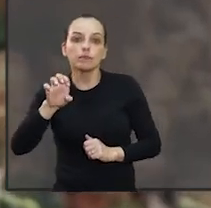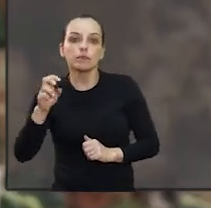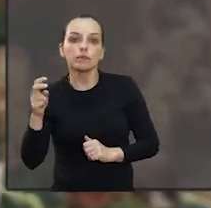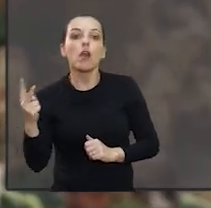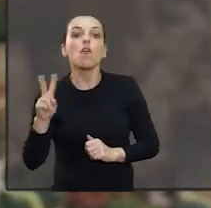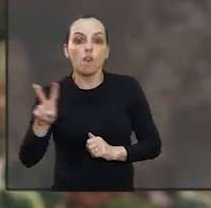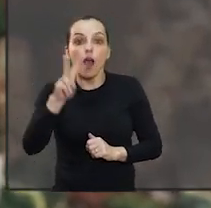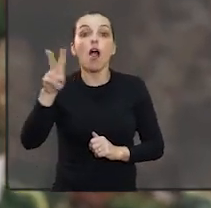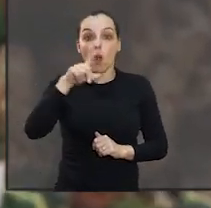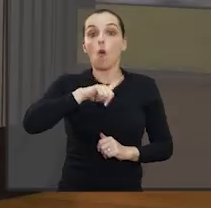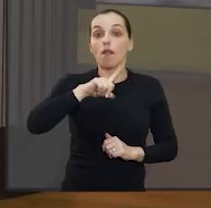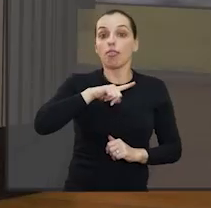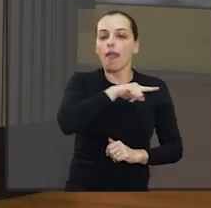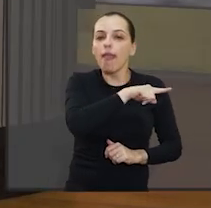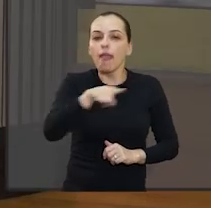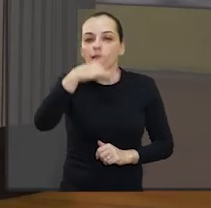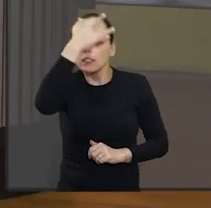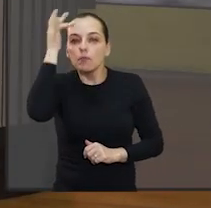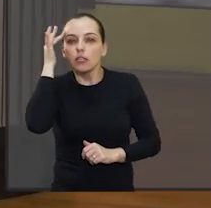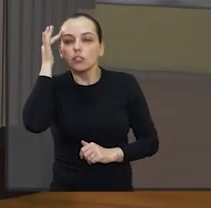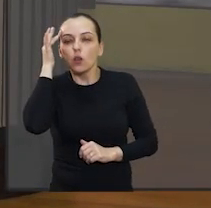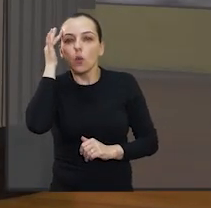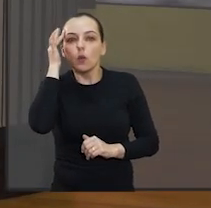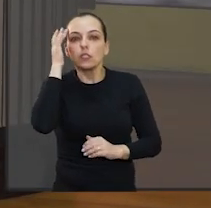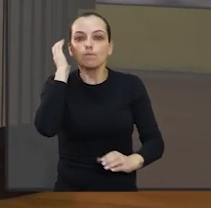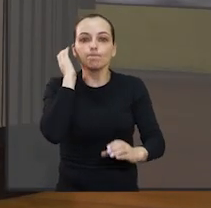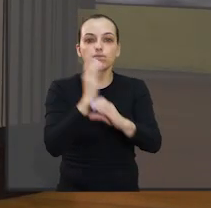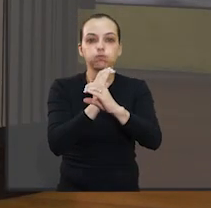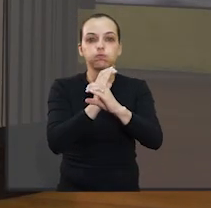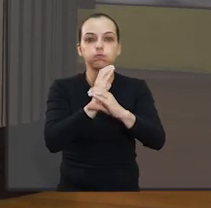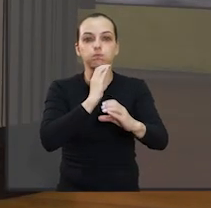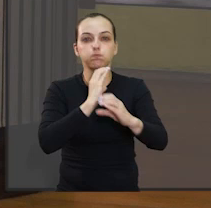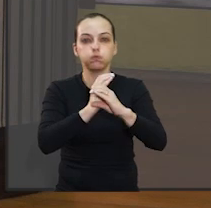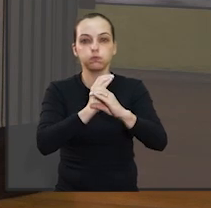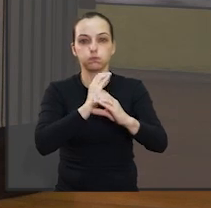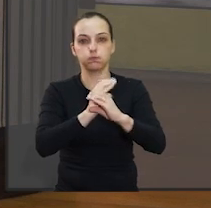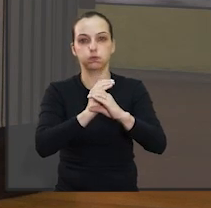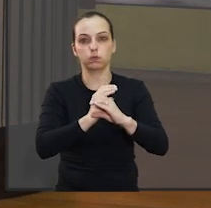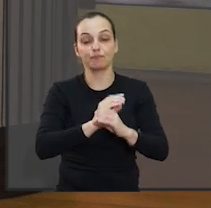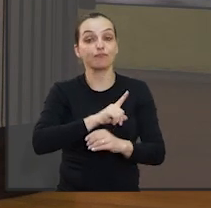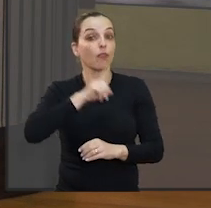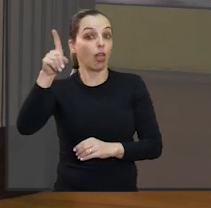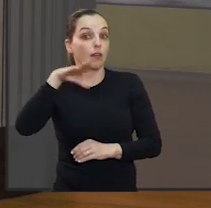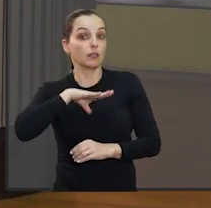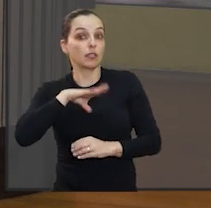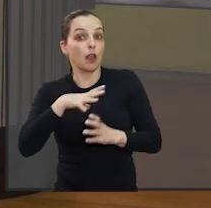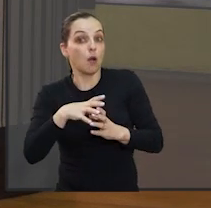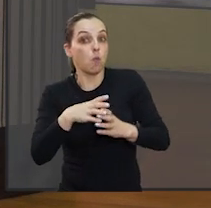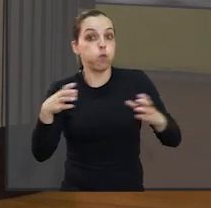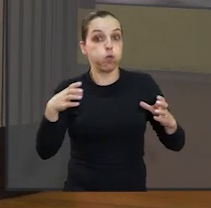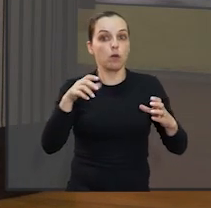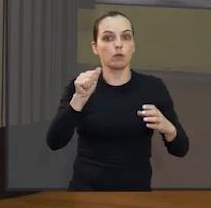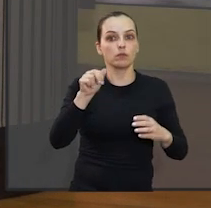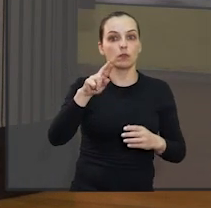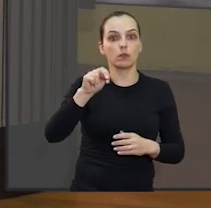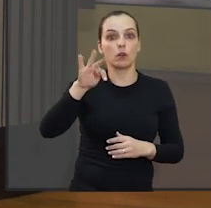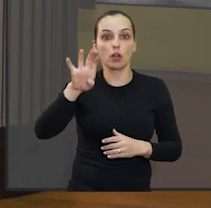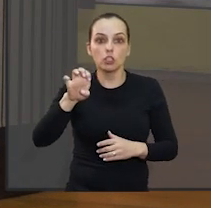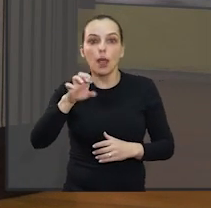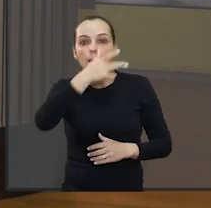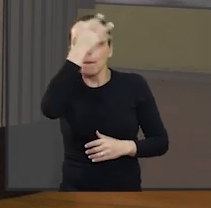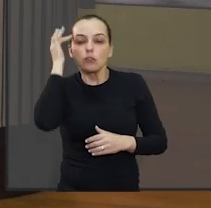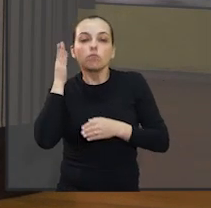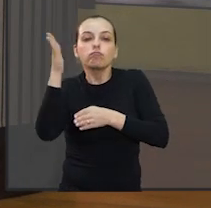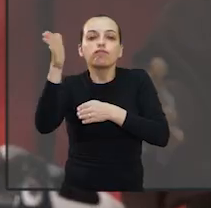nada que você consiga pegar. Como que a gente lida com esse desconhecimento do valor da arte